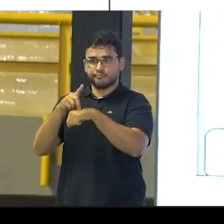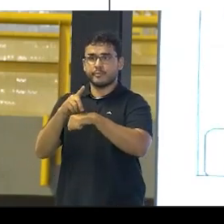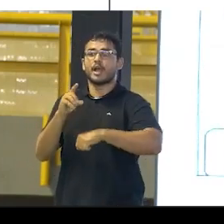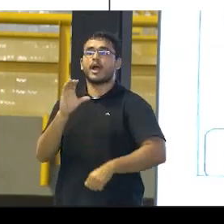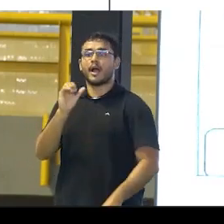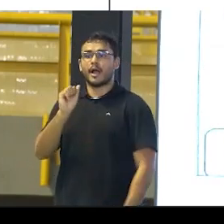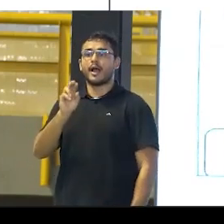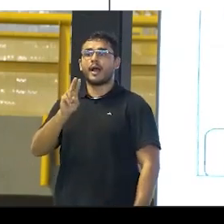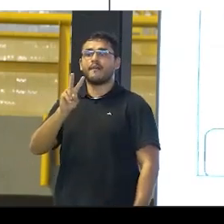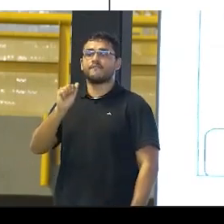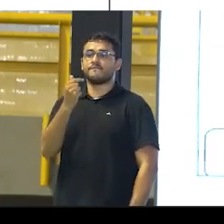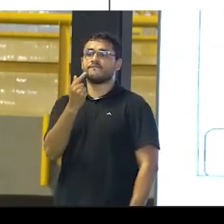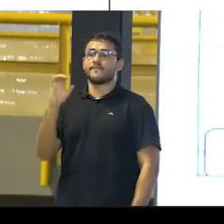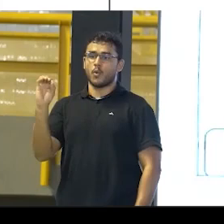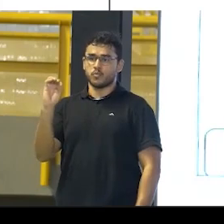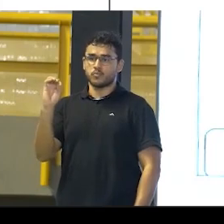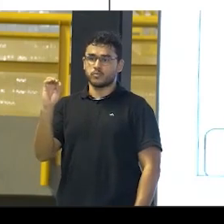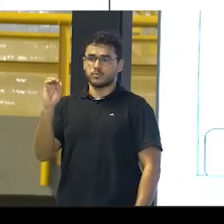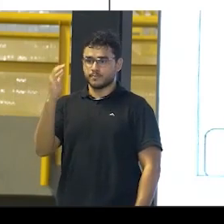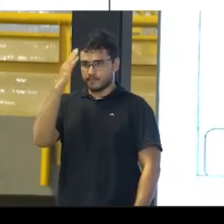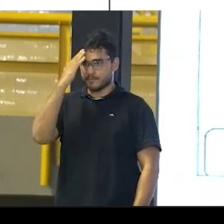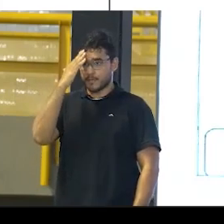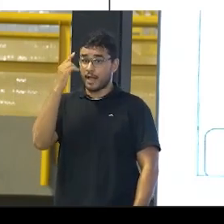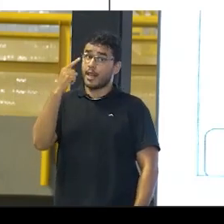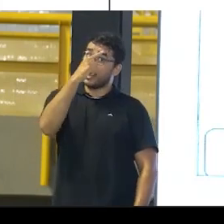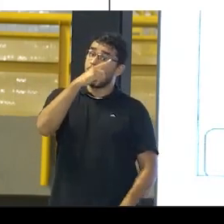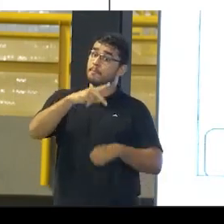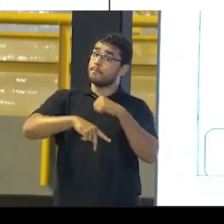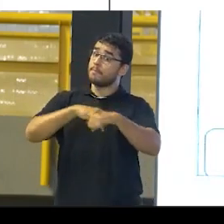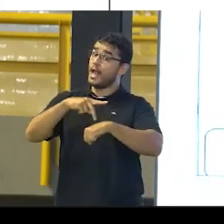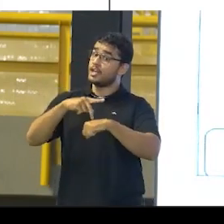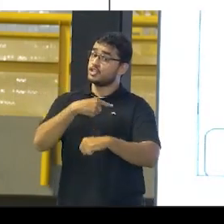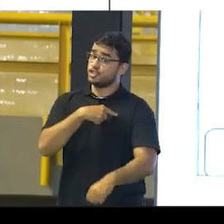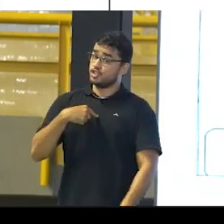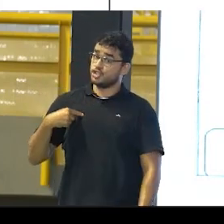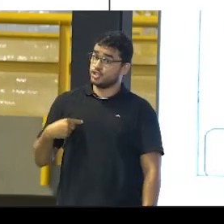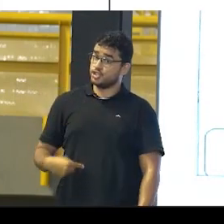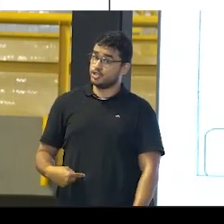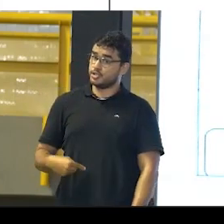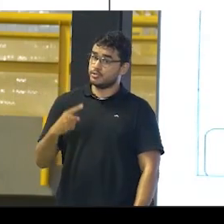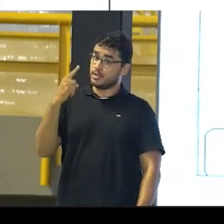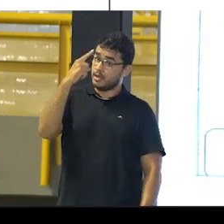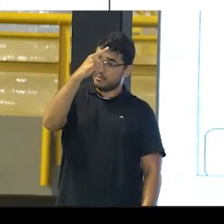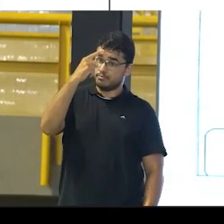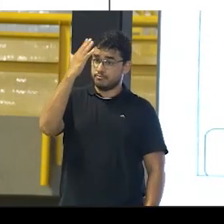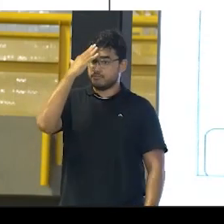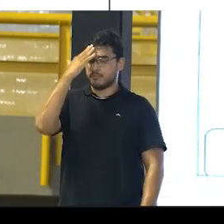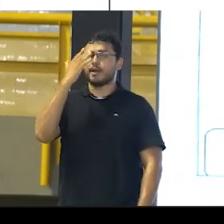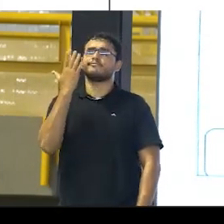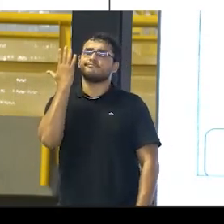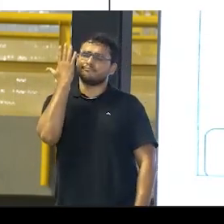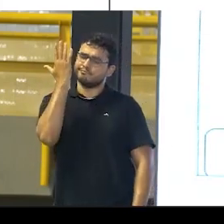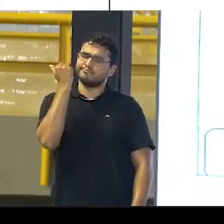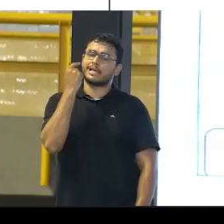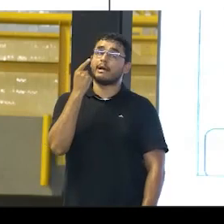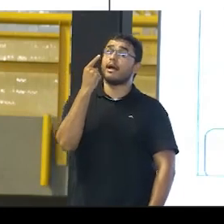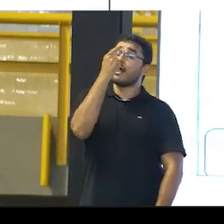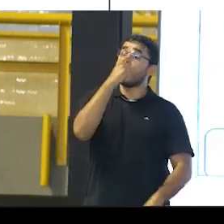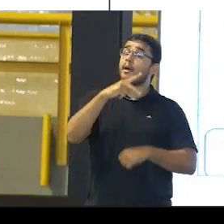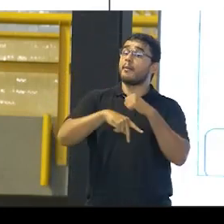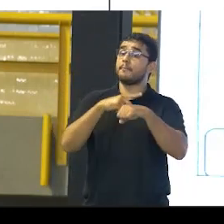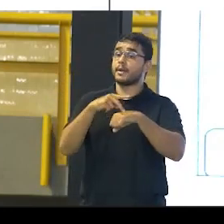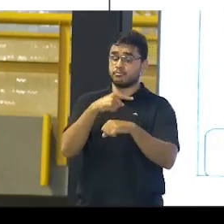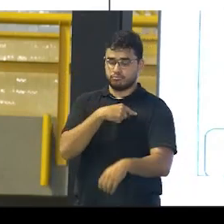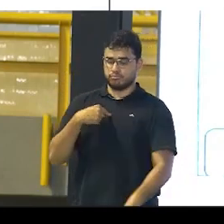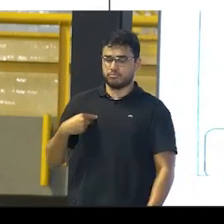grande quantitativo de carvão mineral. Não é à toa que os chineses já têm uma experiência, uma expertise no uso